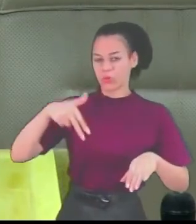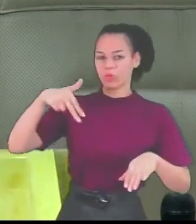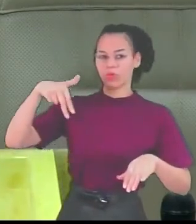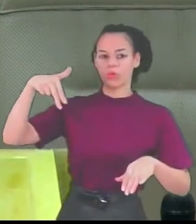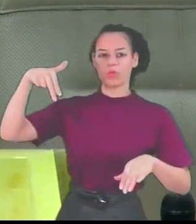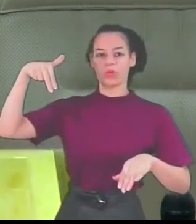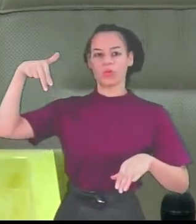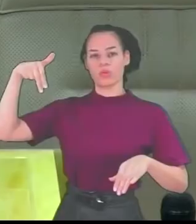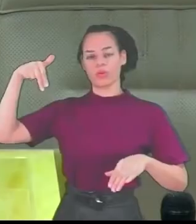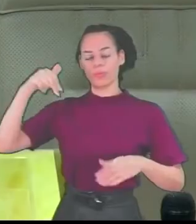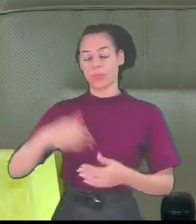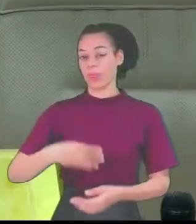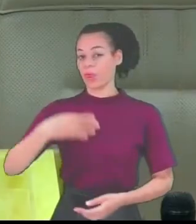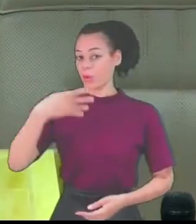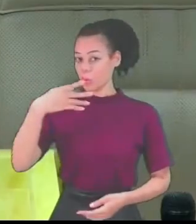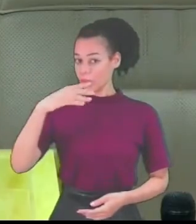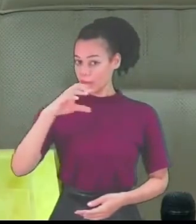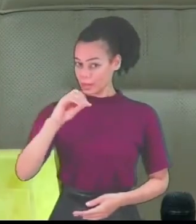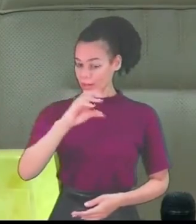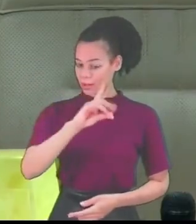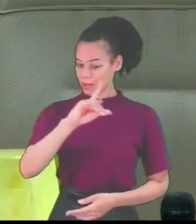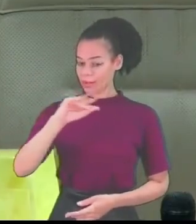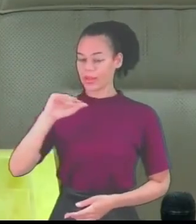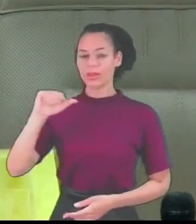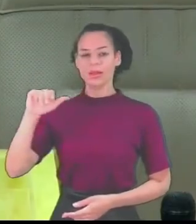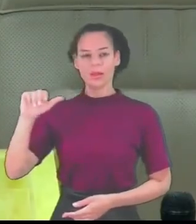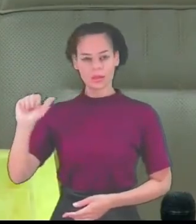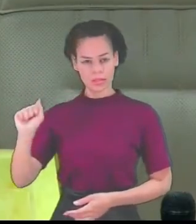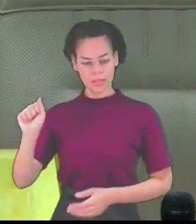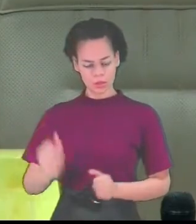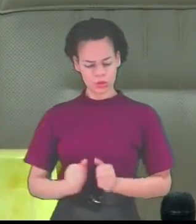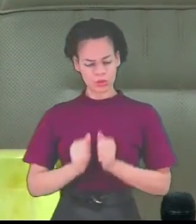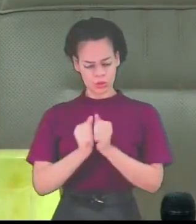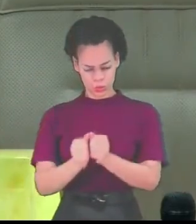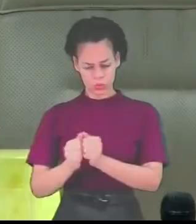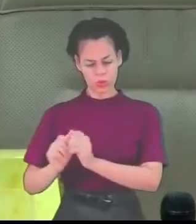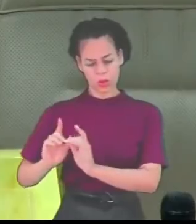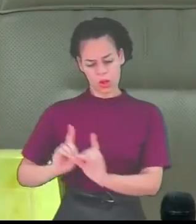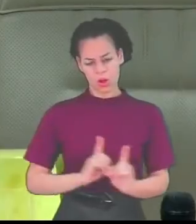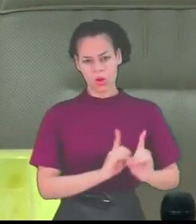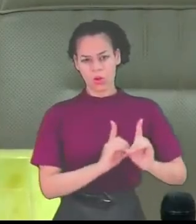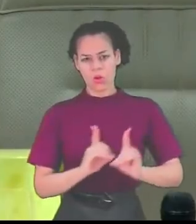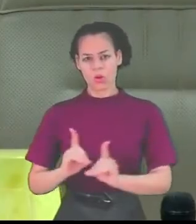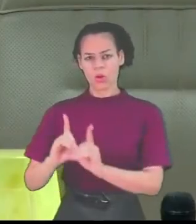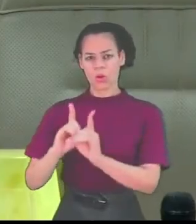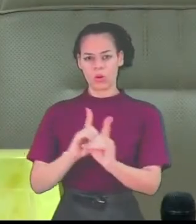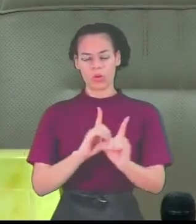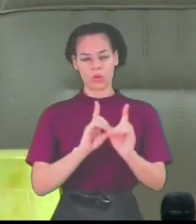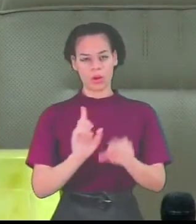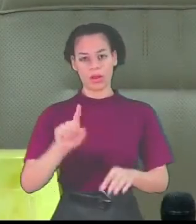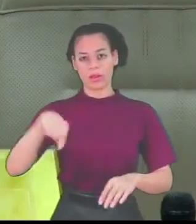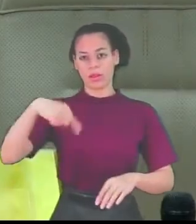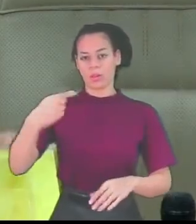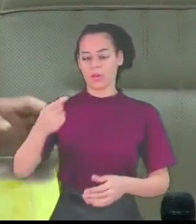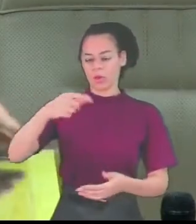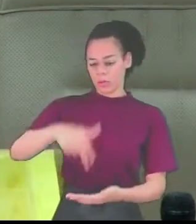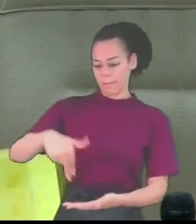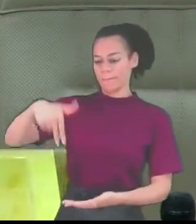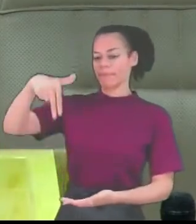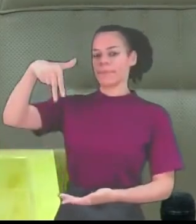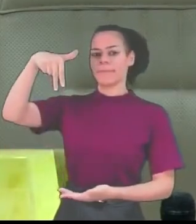e passa 40 dias e com os tipos ascende ao céu